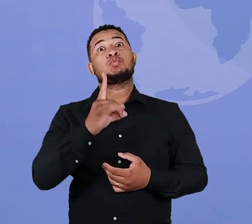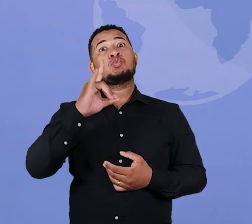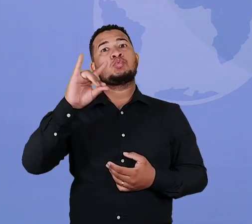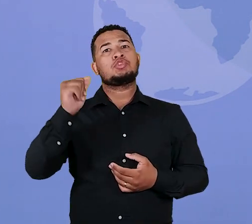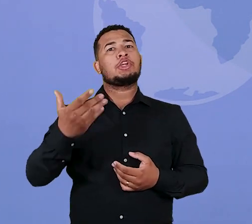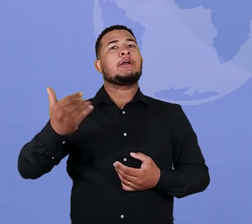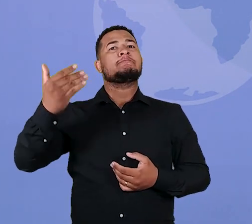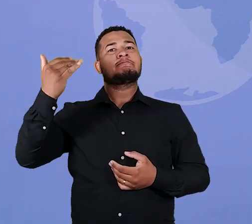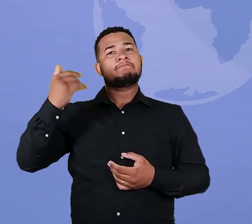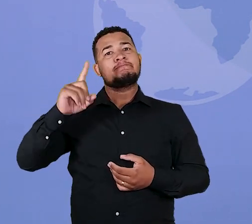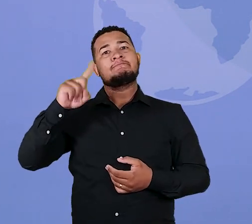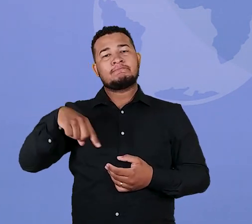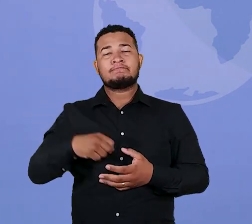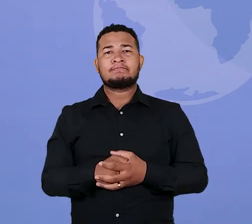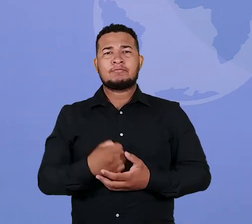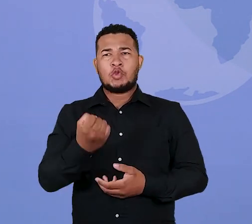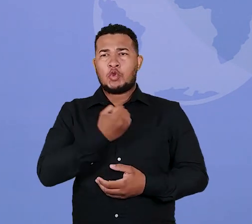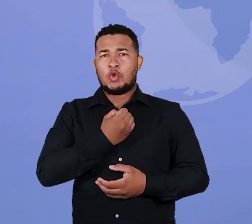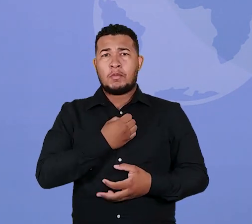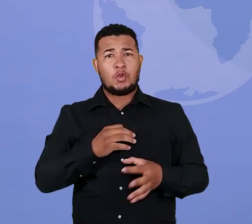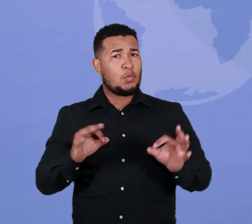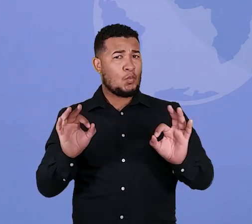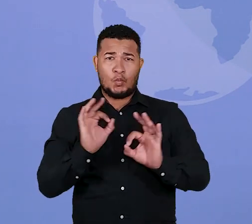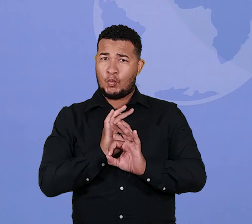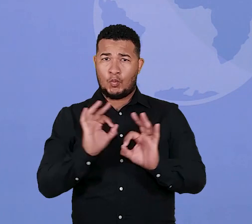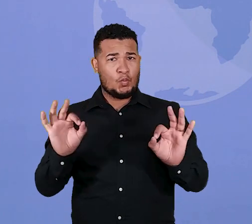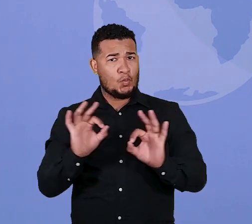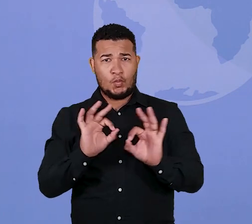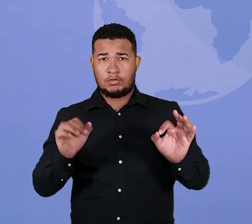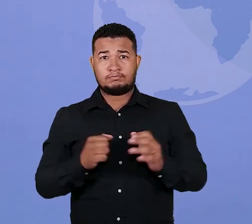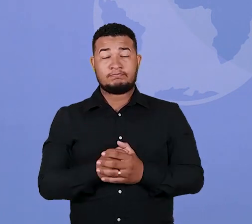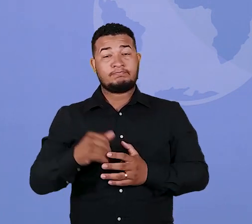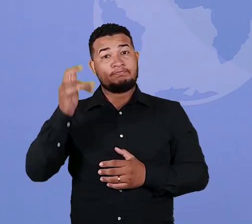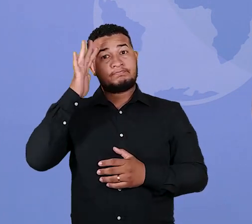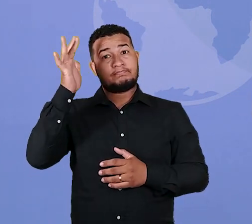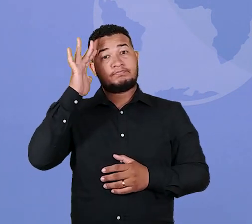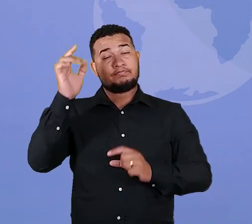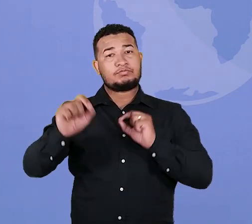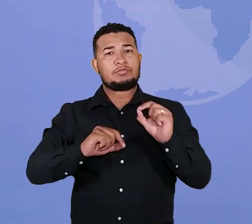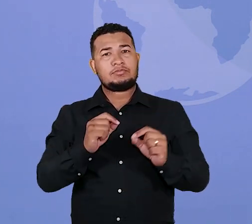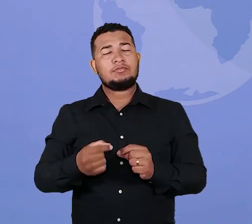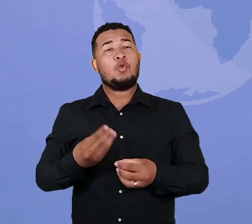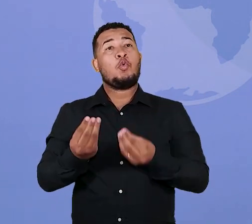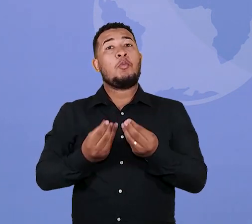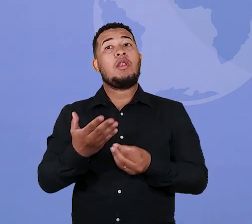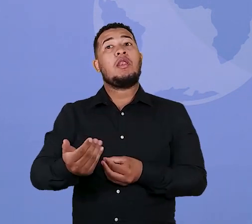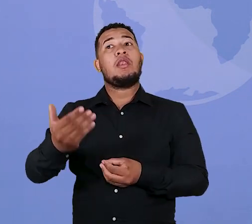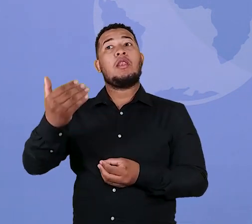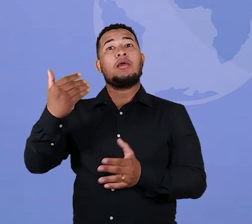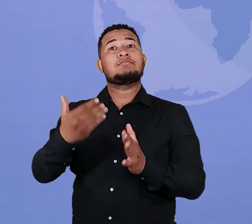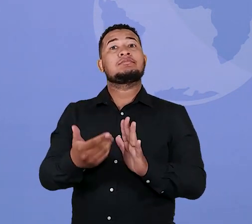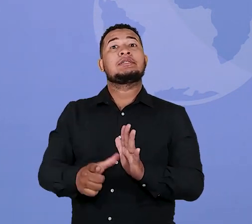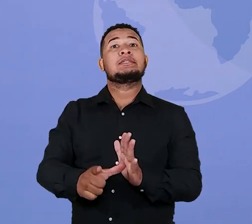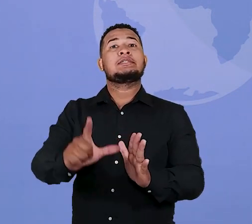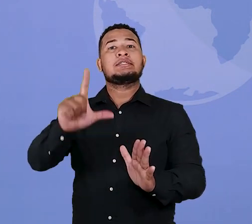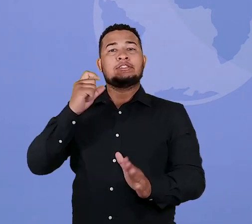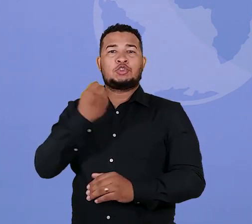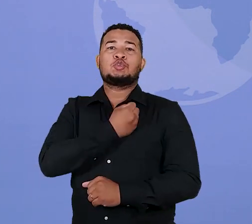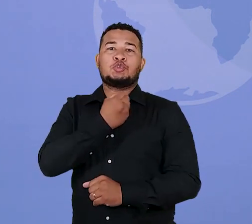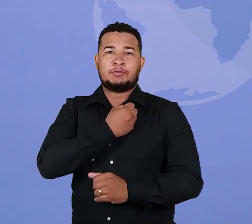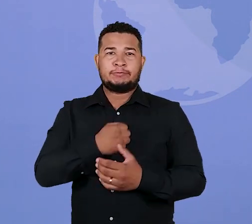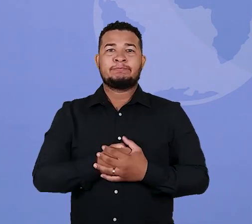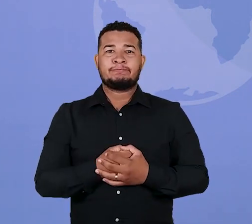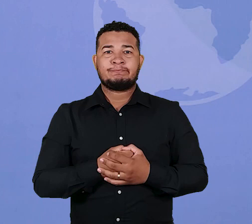foi assim. Não existiam os números. Imagine como é que eram antes da invenção dos